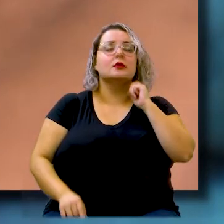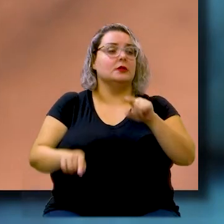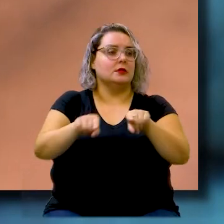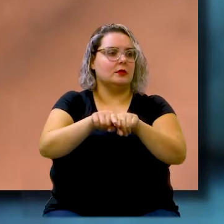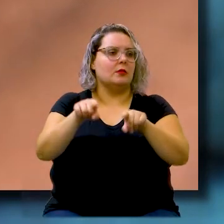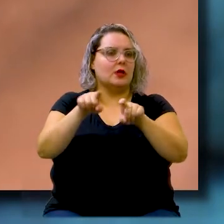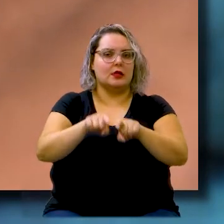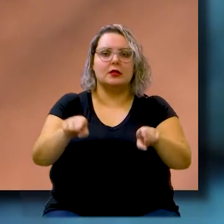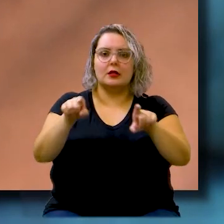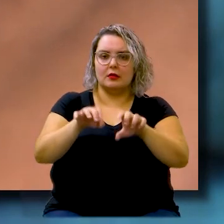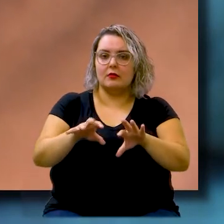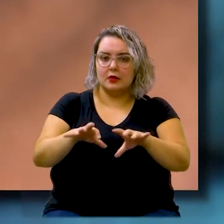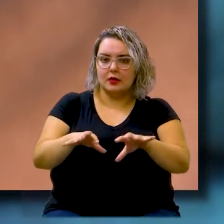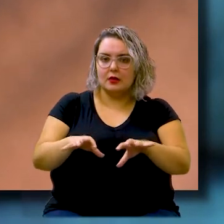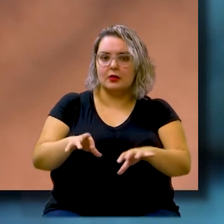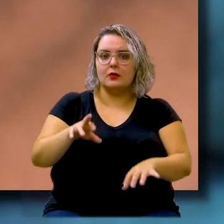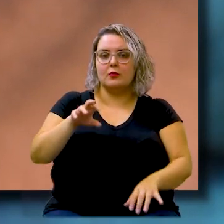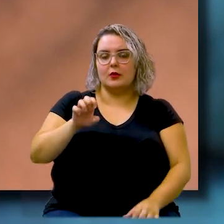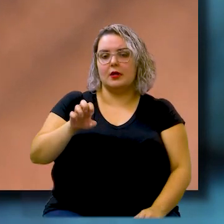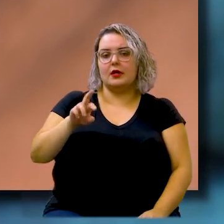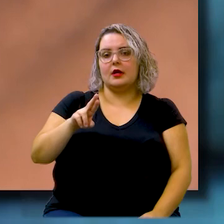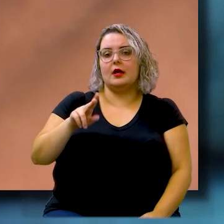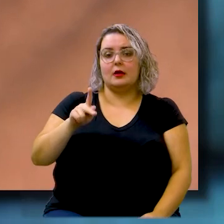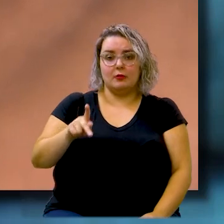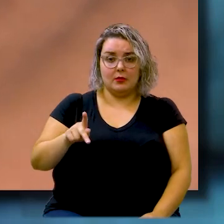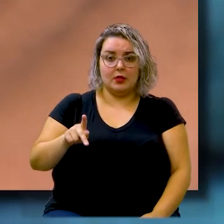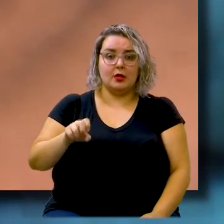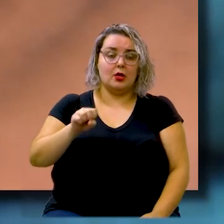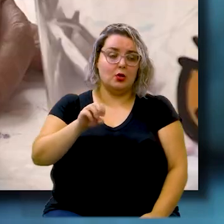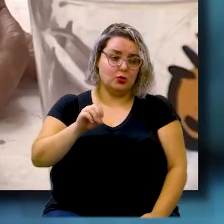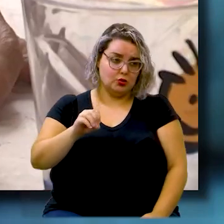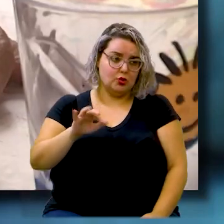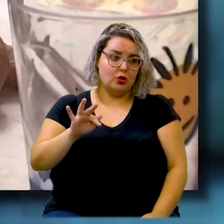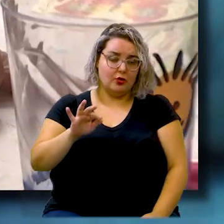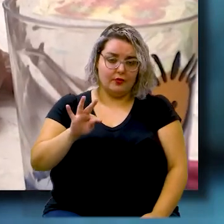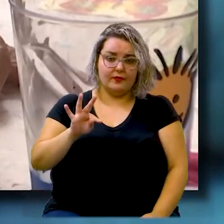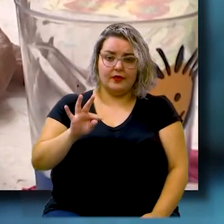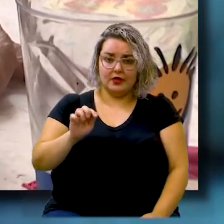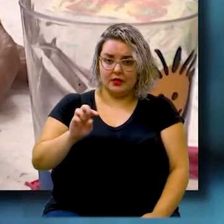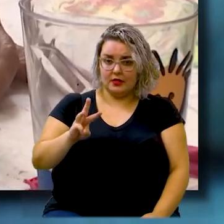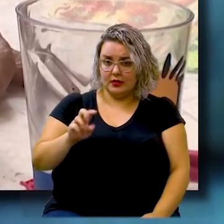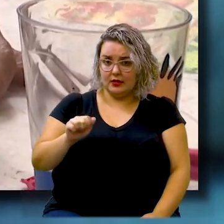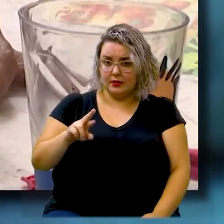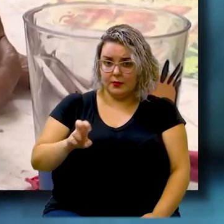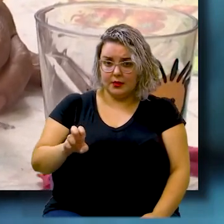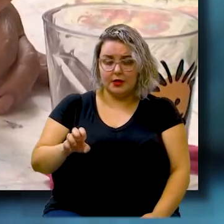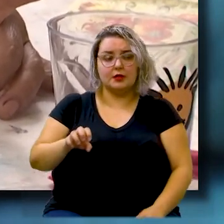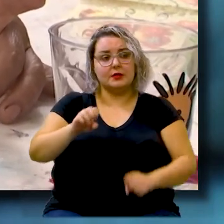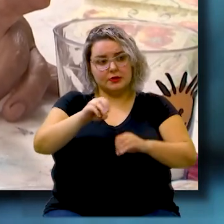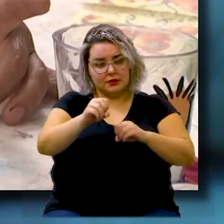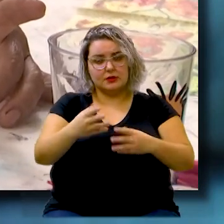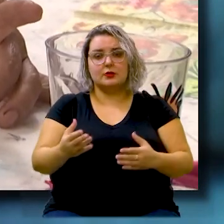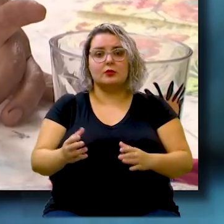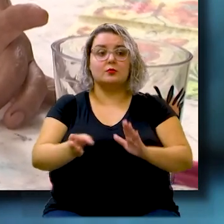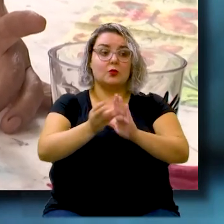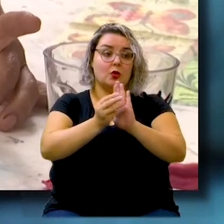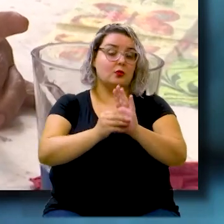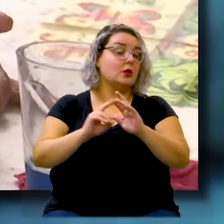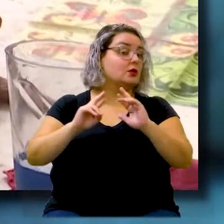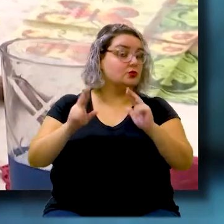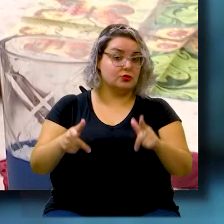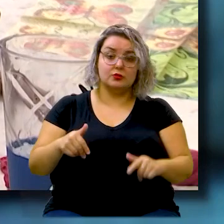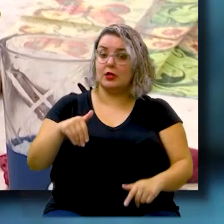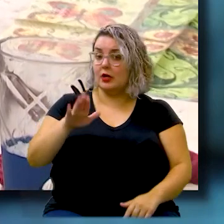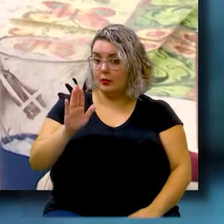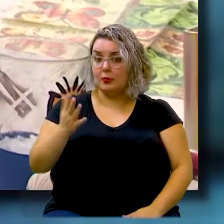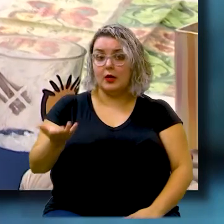da informática, o ERP, que é um software utilizado nas empresas, então eles já vão com um conteúdo a mais, um diferencial